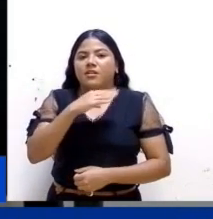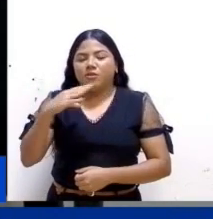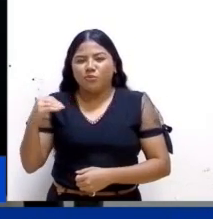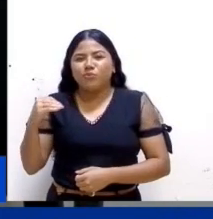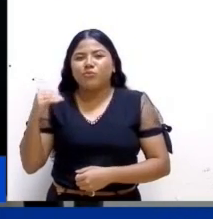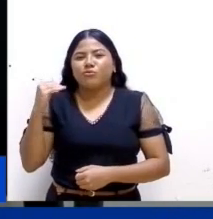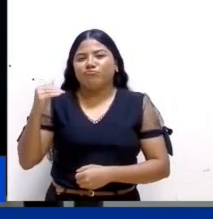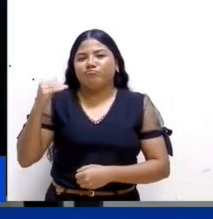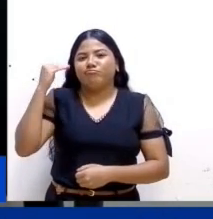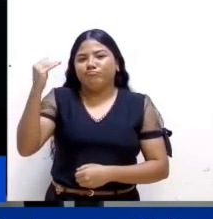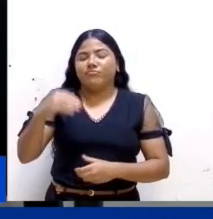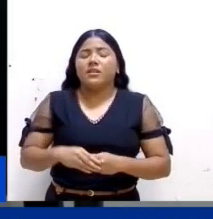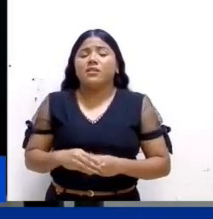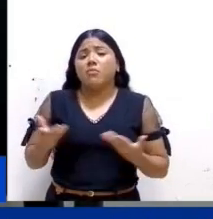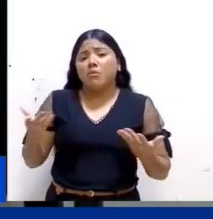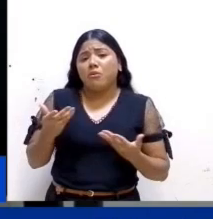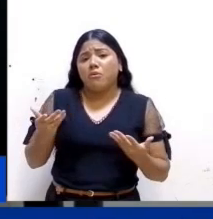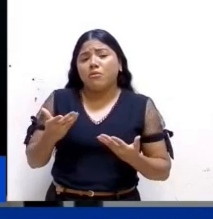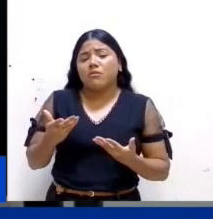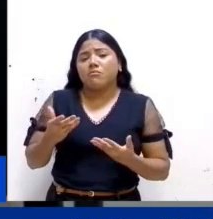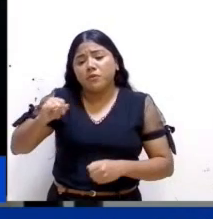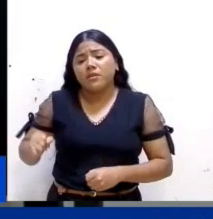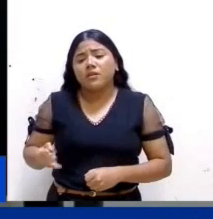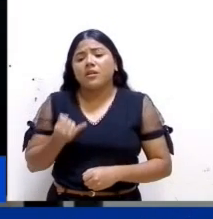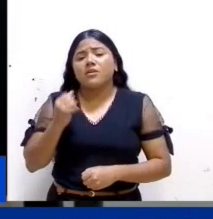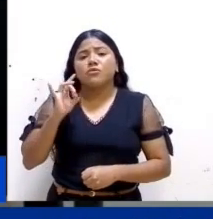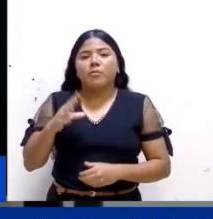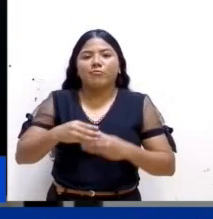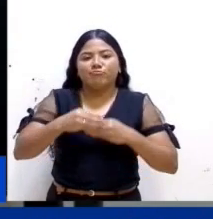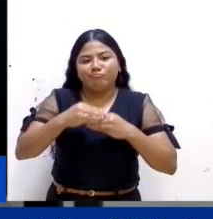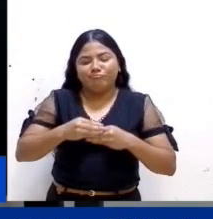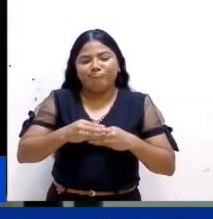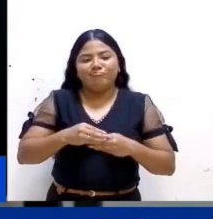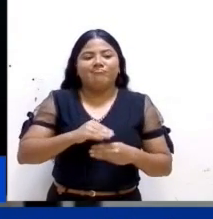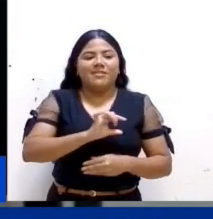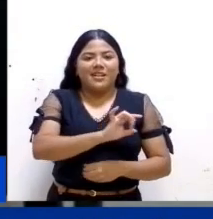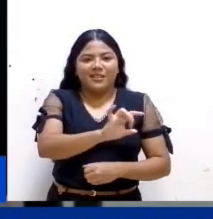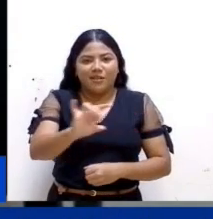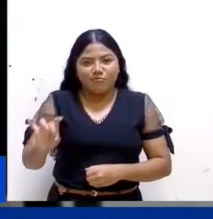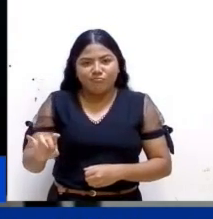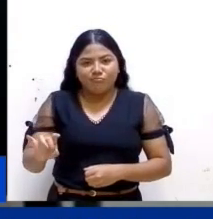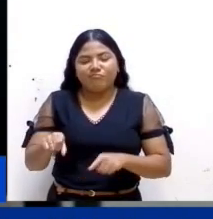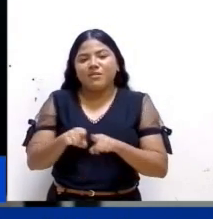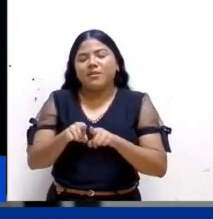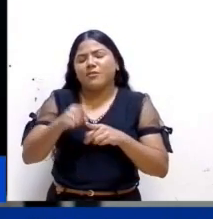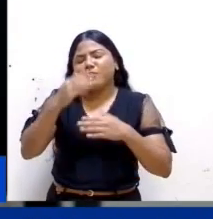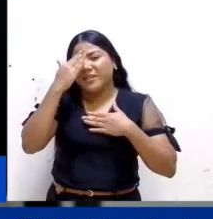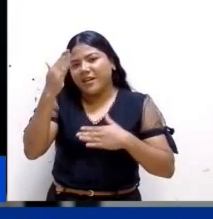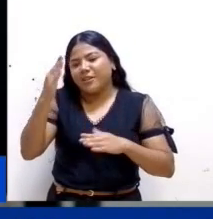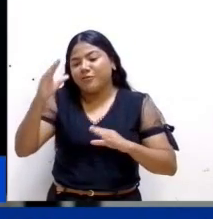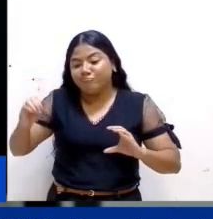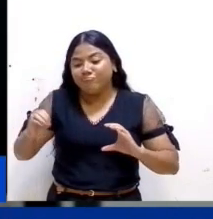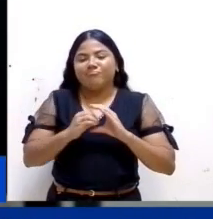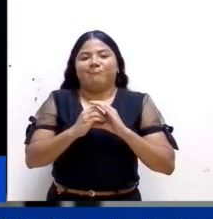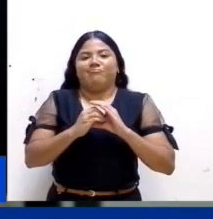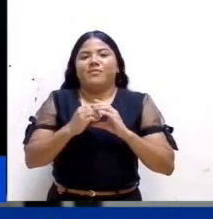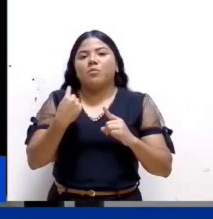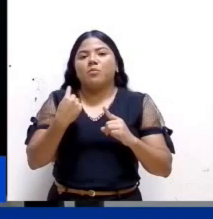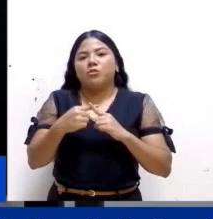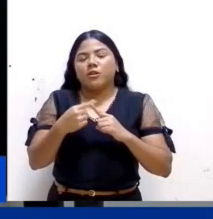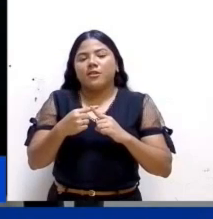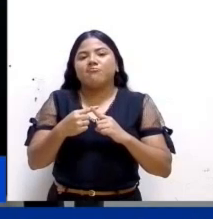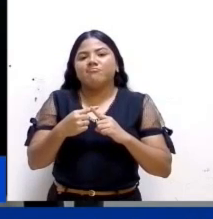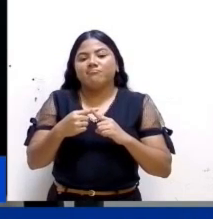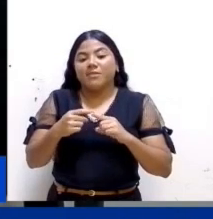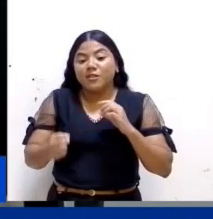queria cumprimentá-los mesmo e agradecer também ao TRE por essa parceria desse projeto importantíssimo para